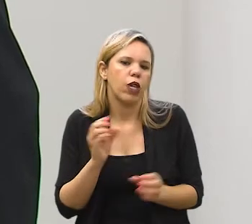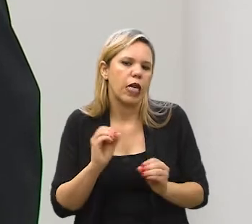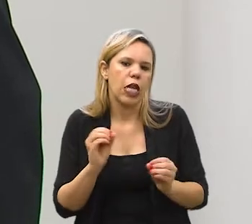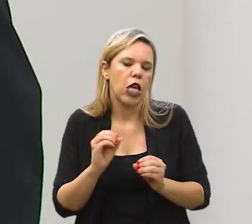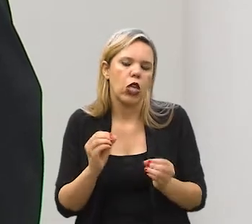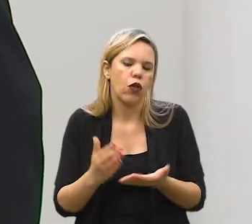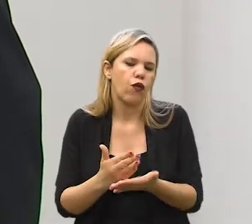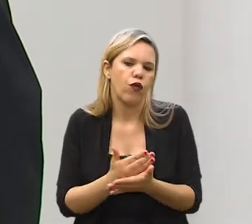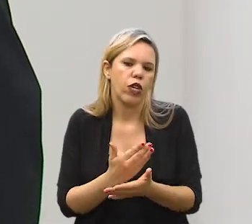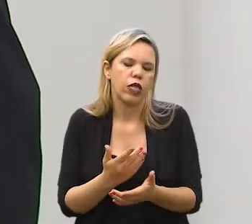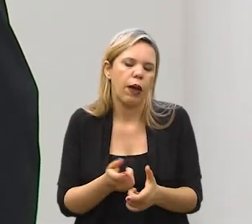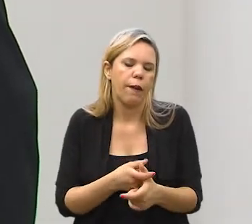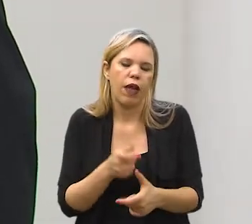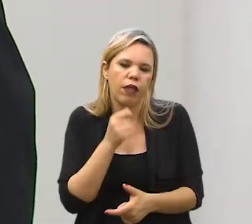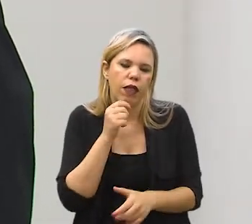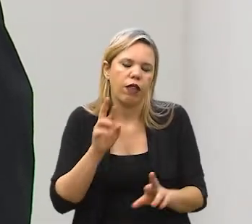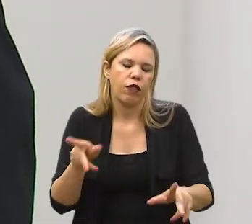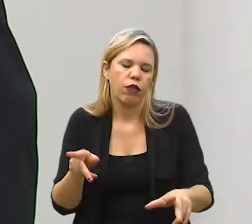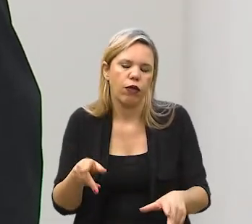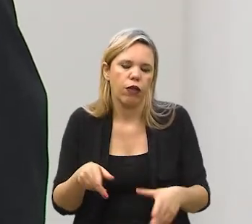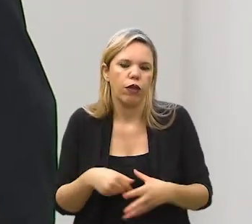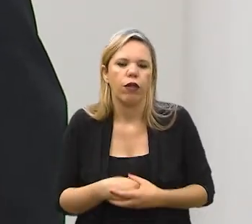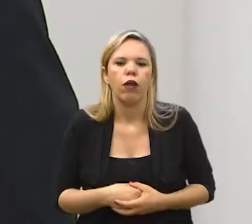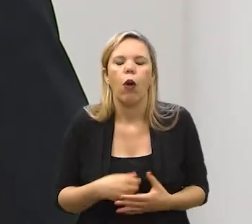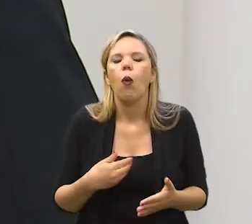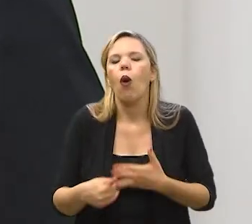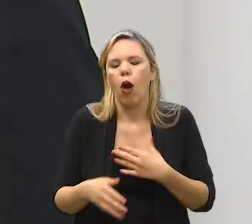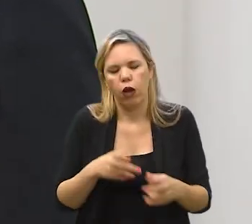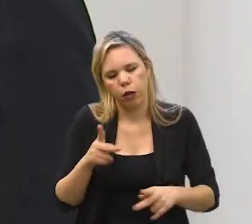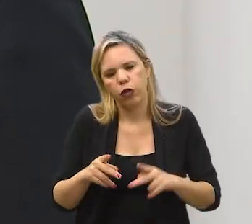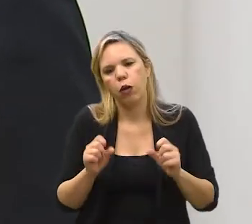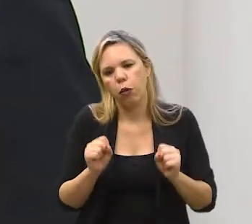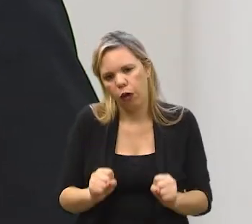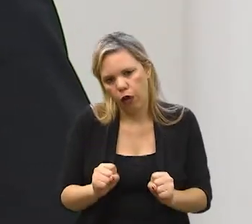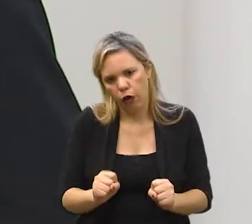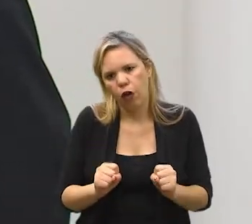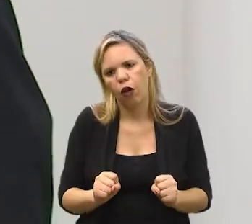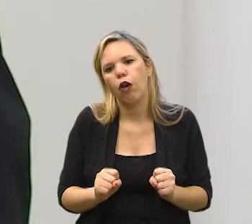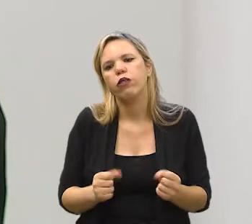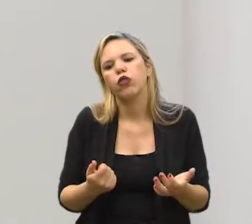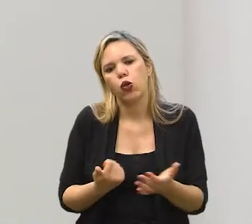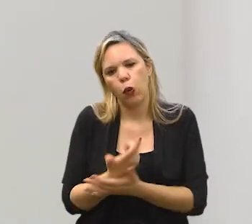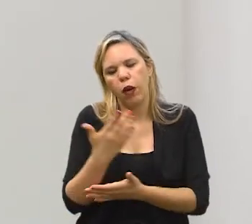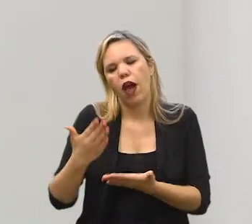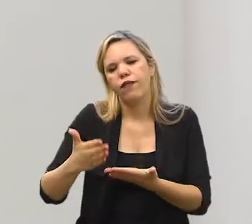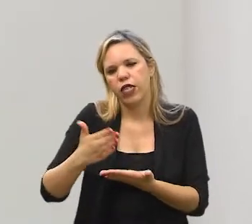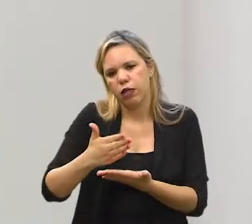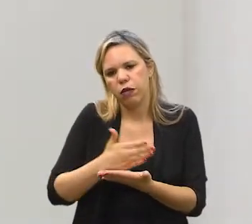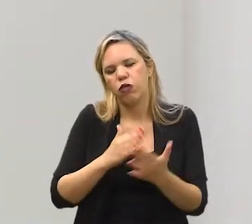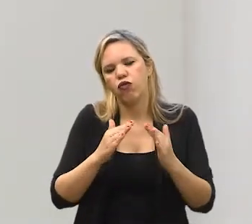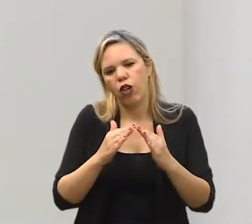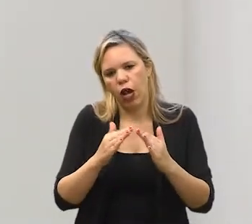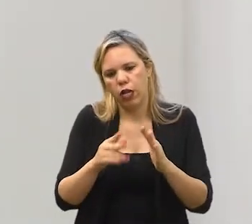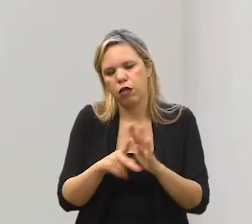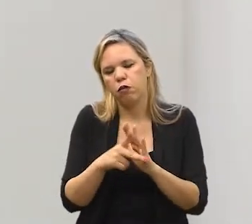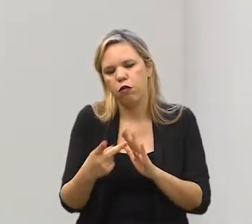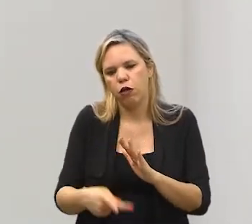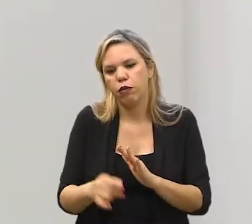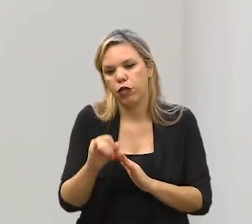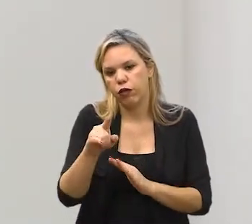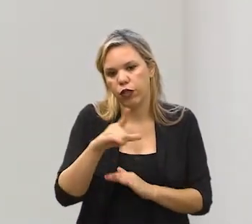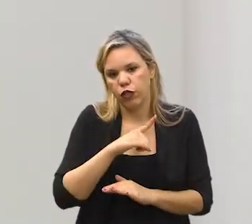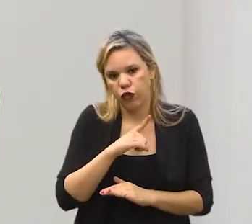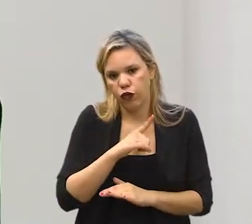financiamento ativo? Tem essa diferença também? Qualquer pessoa pode conseguir um financiamento. Se você